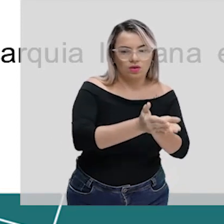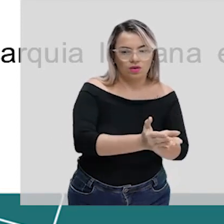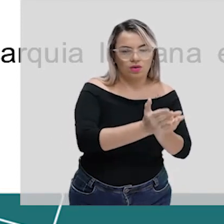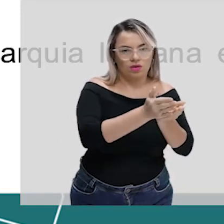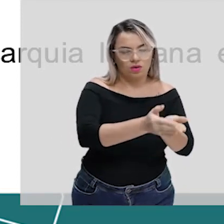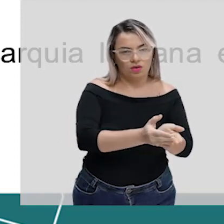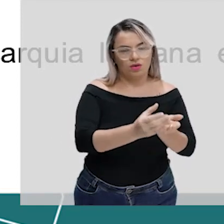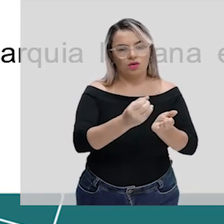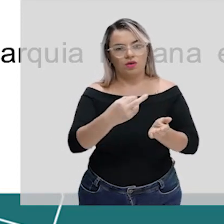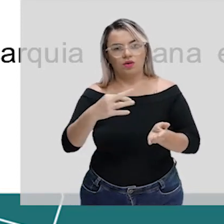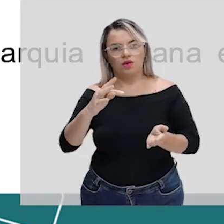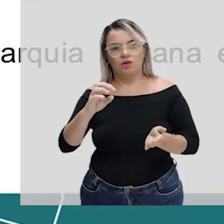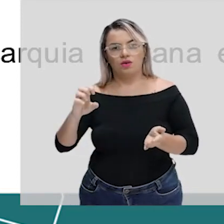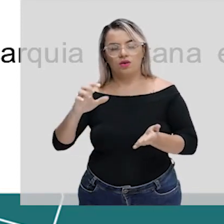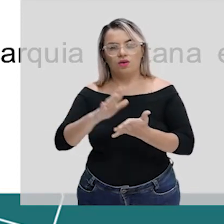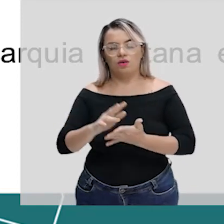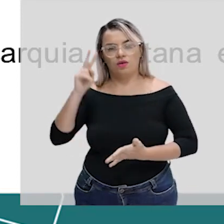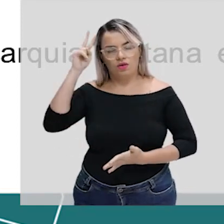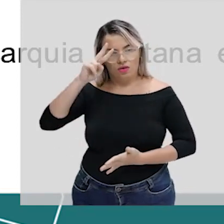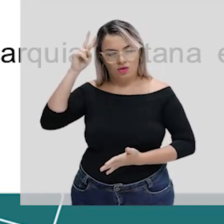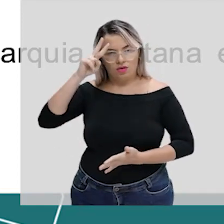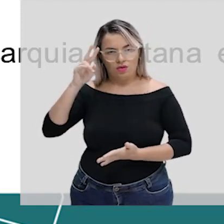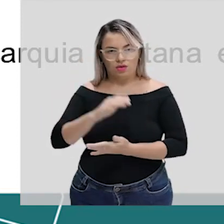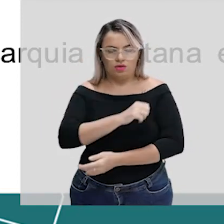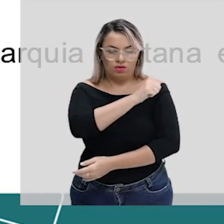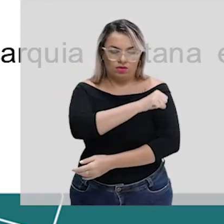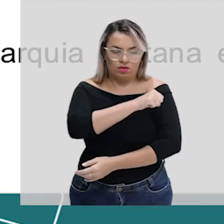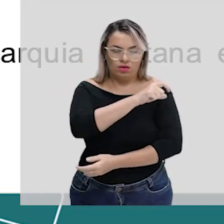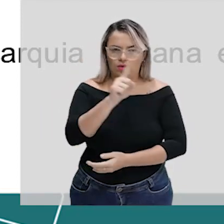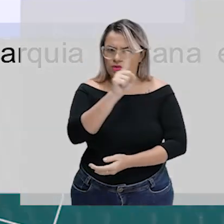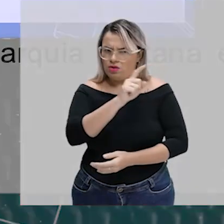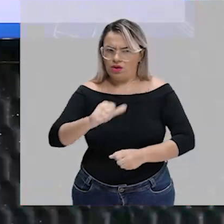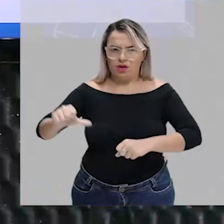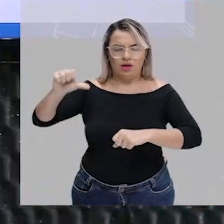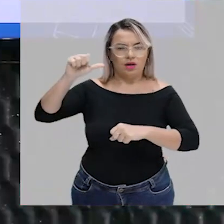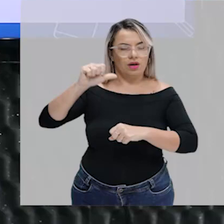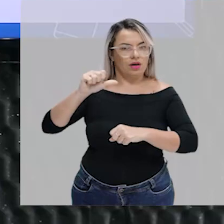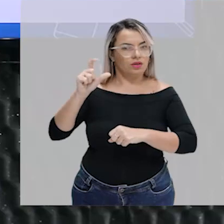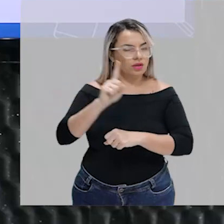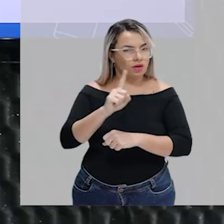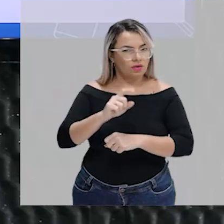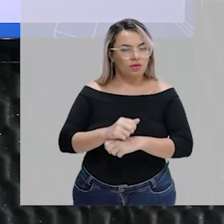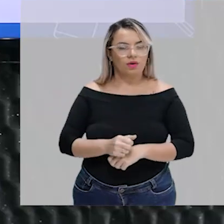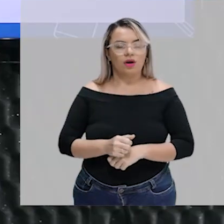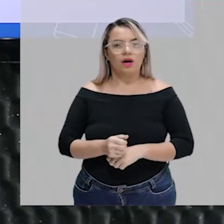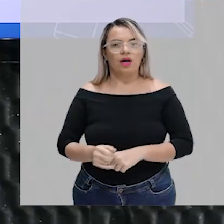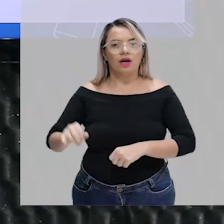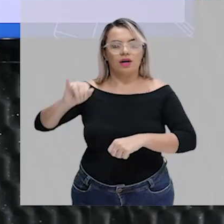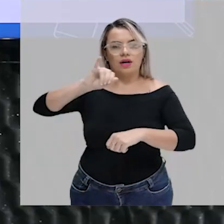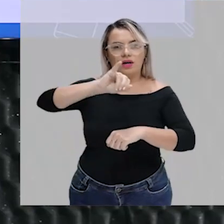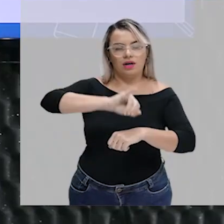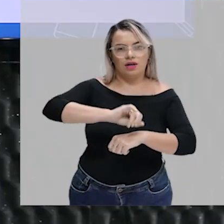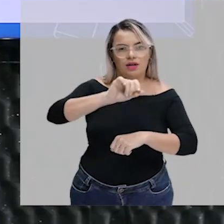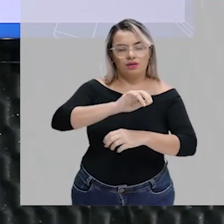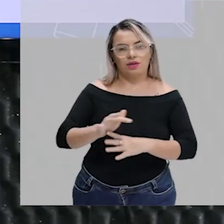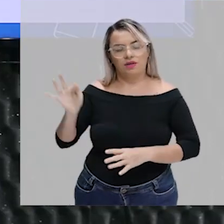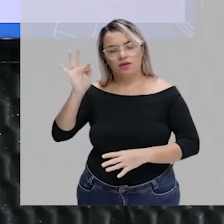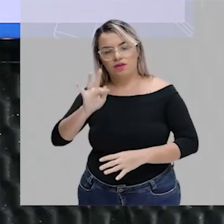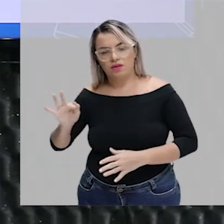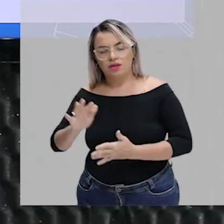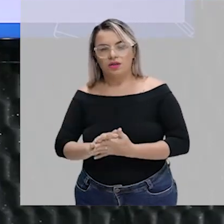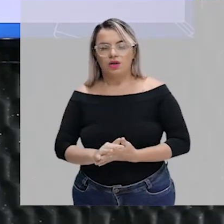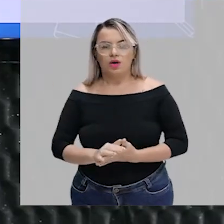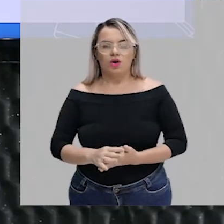Janeiro. Lembre-se que nessa época o Rio não era ainda a capital federal. O Brasil teve 3 capitais, né? Salvador foi a